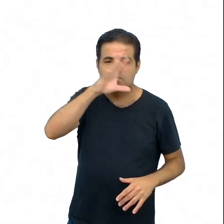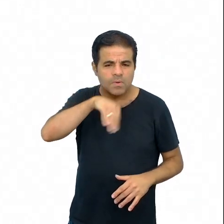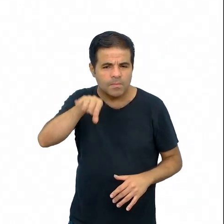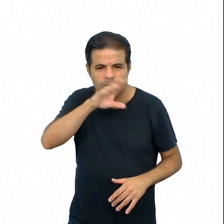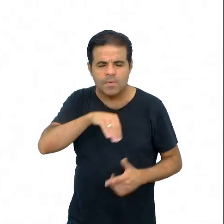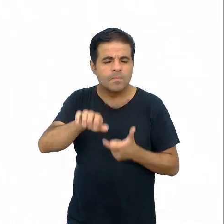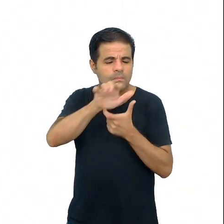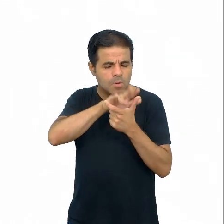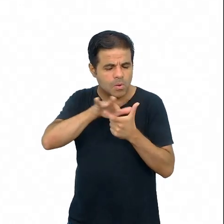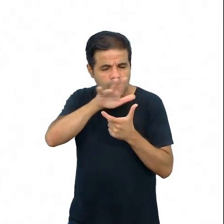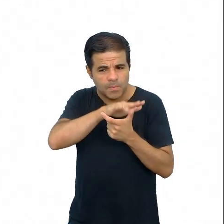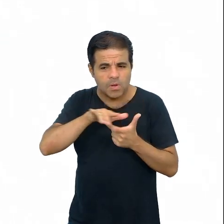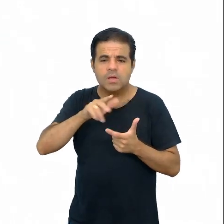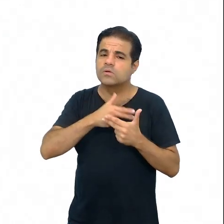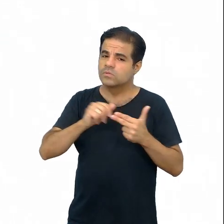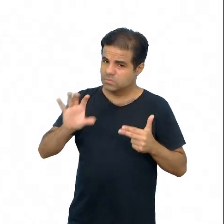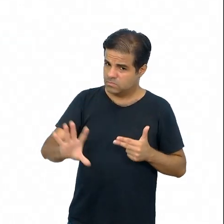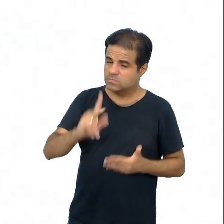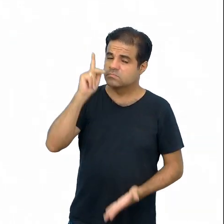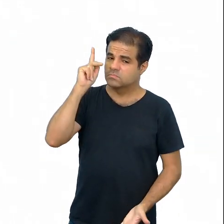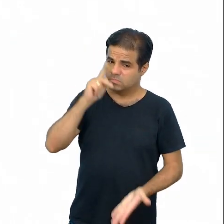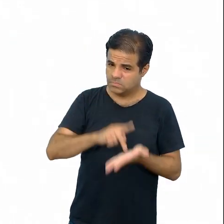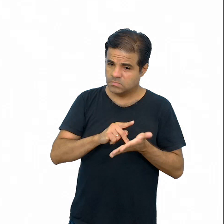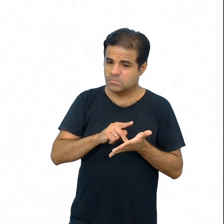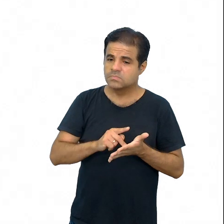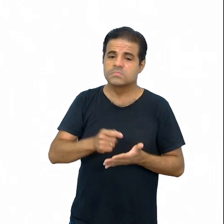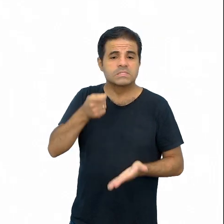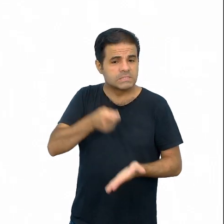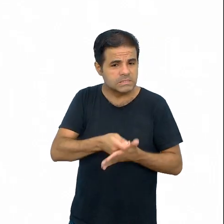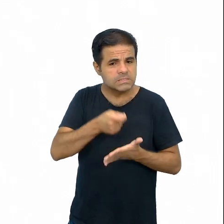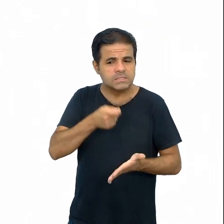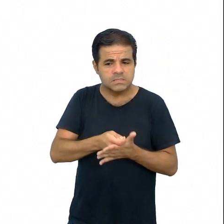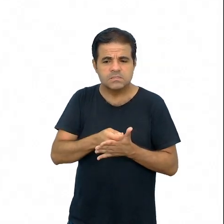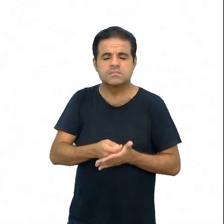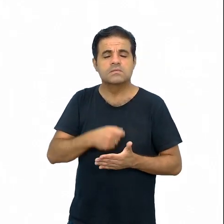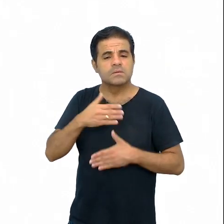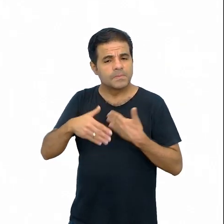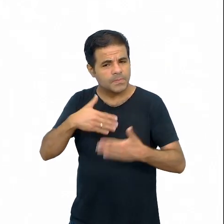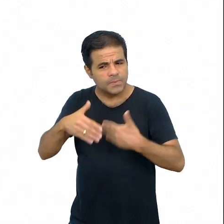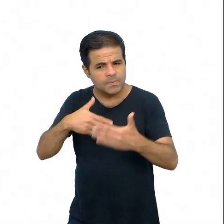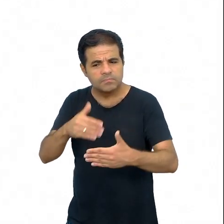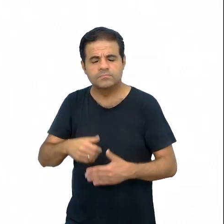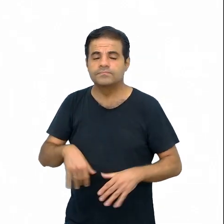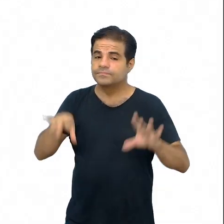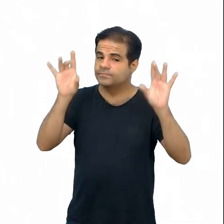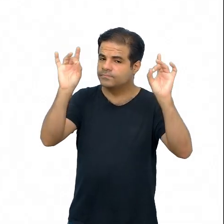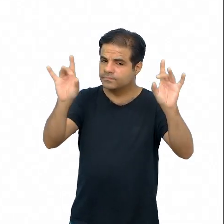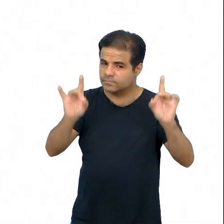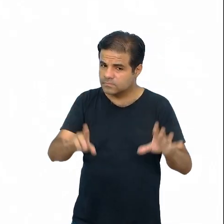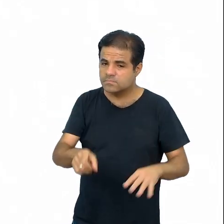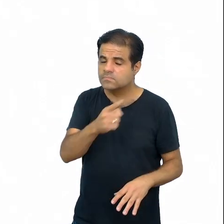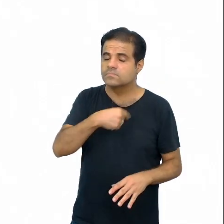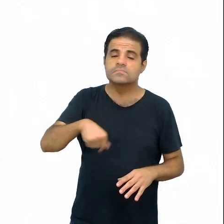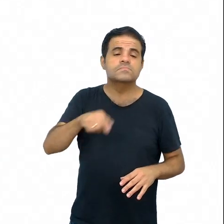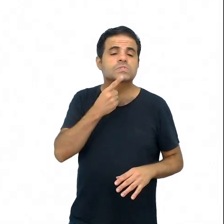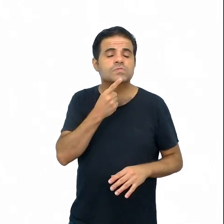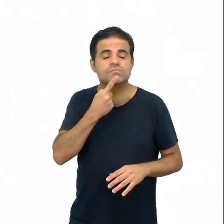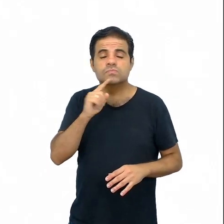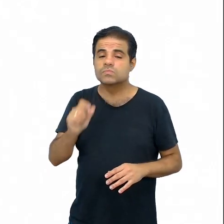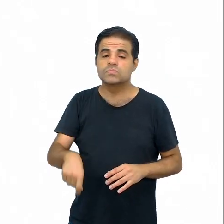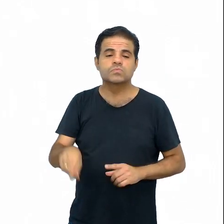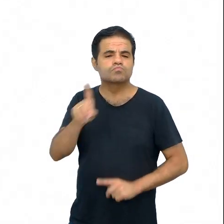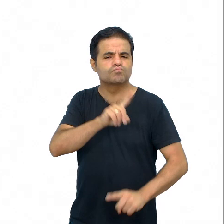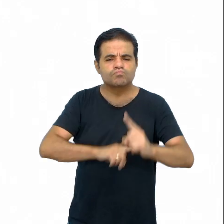oralidade e letramento, são realizações enunciativas que exigem situações de produções específicas, nós estamos falando, então,